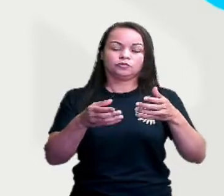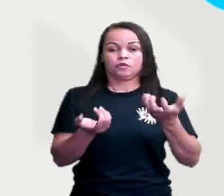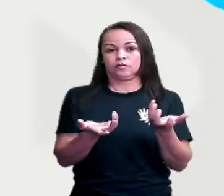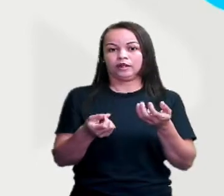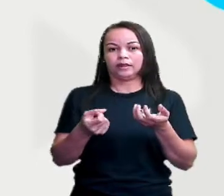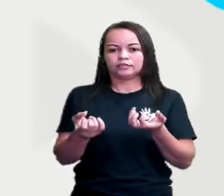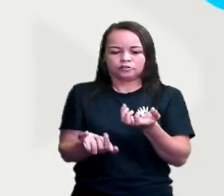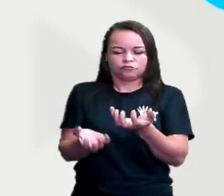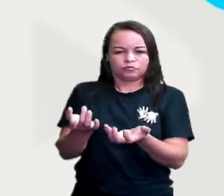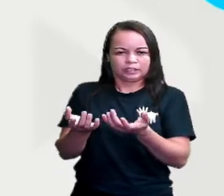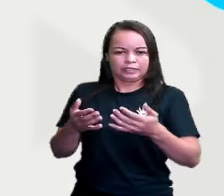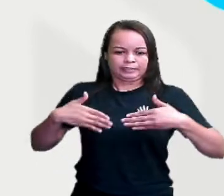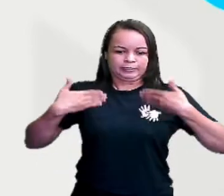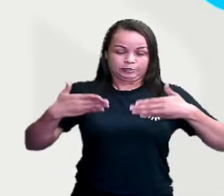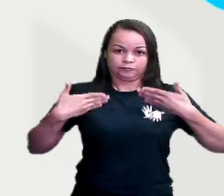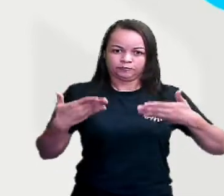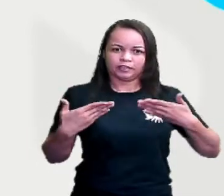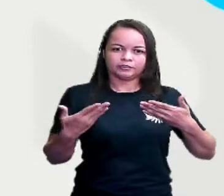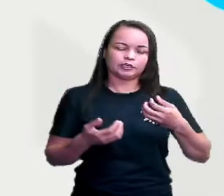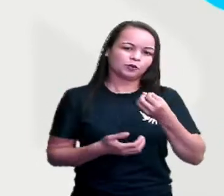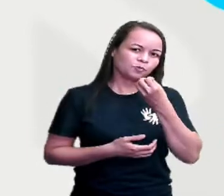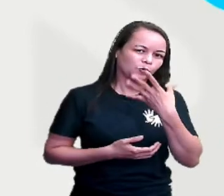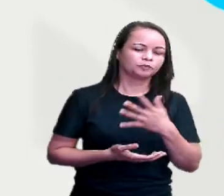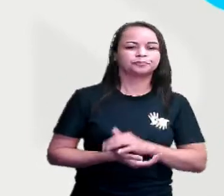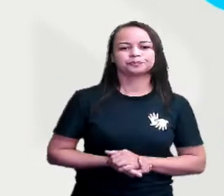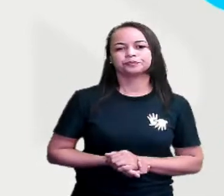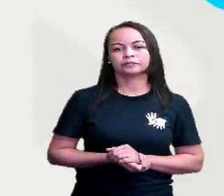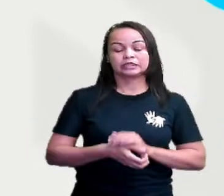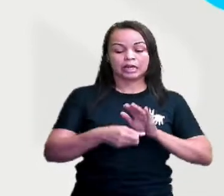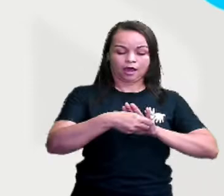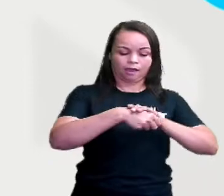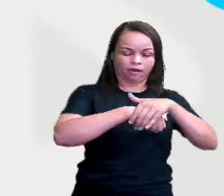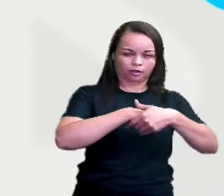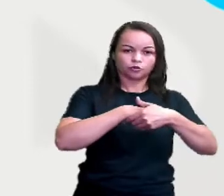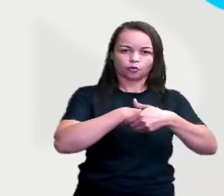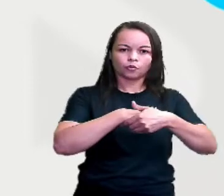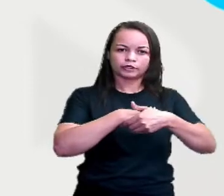noite, contaram histórias à beira da fogueira